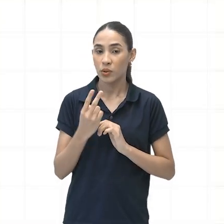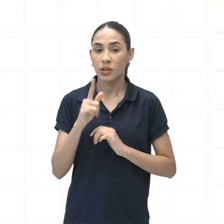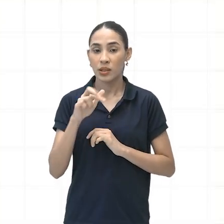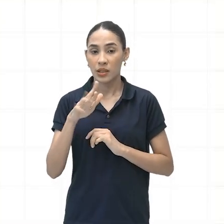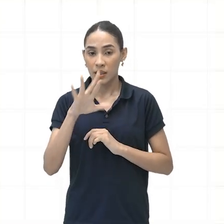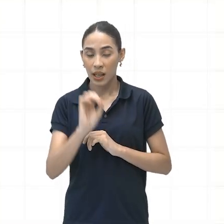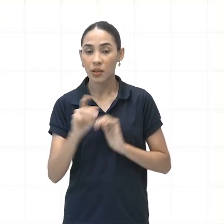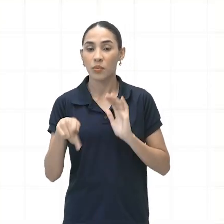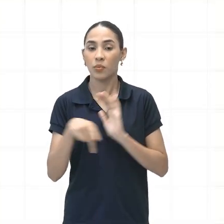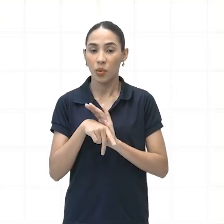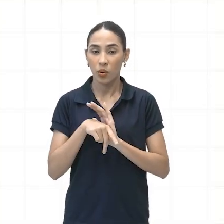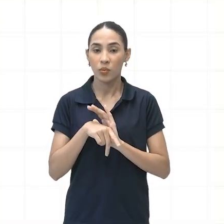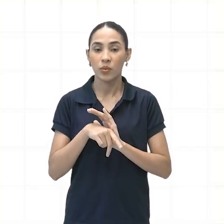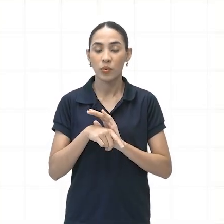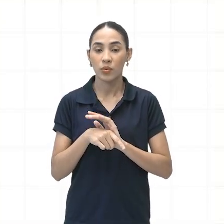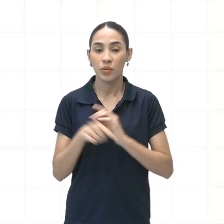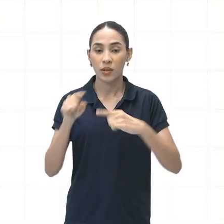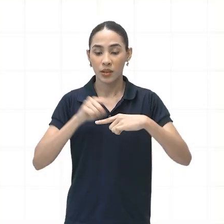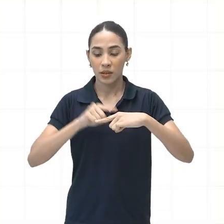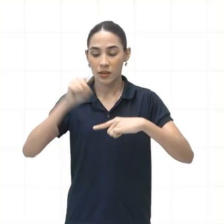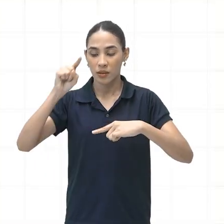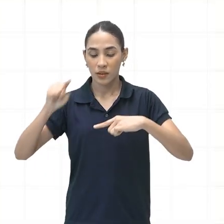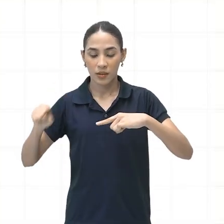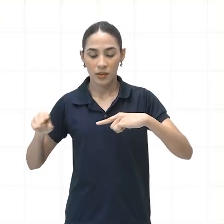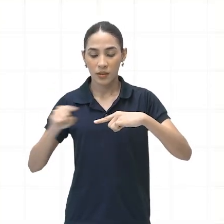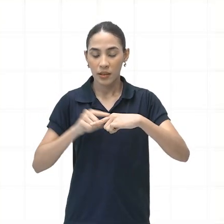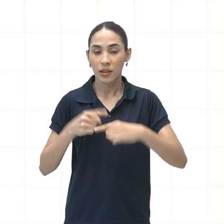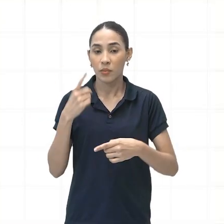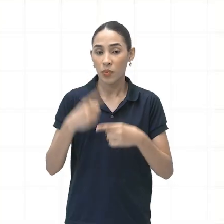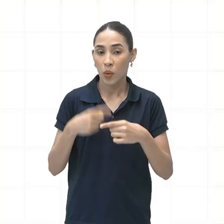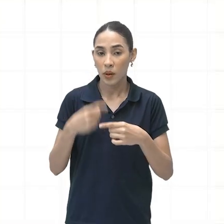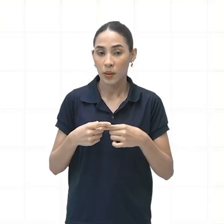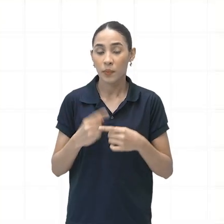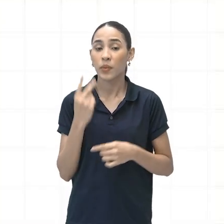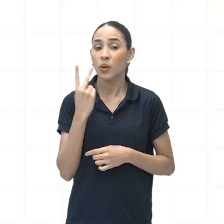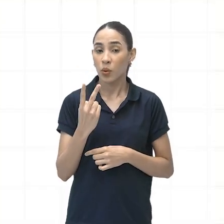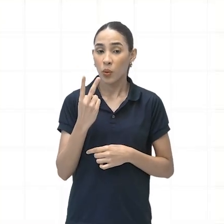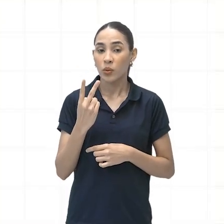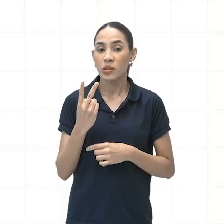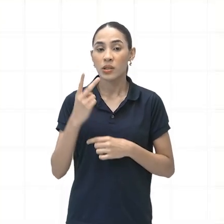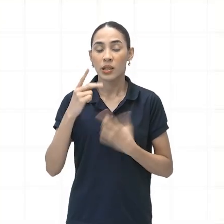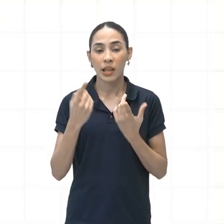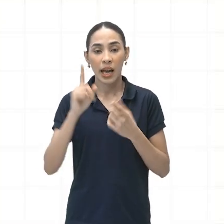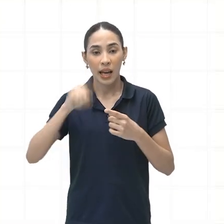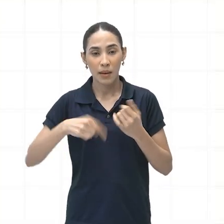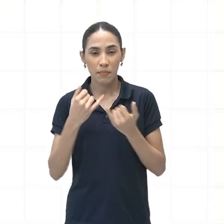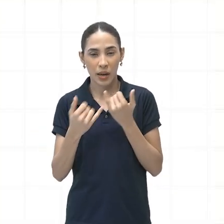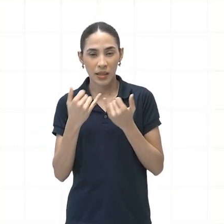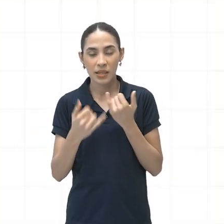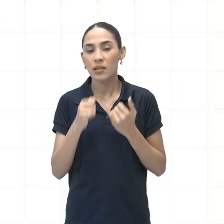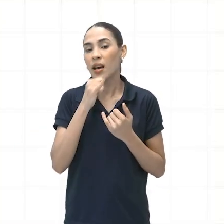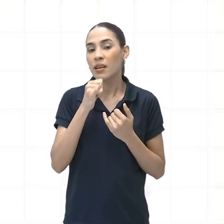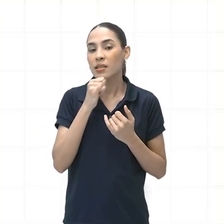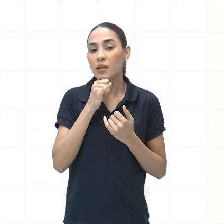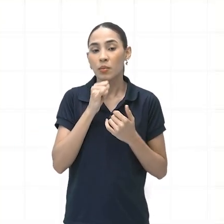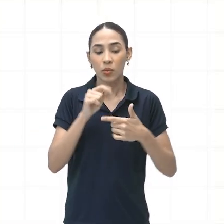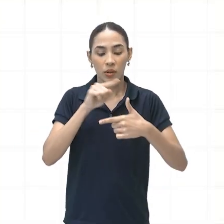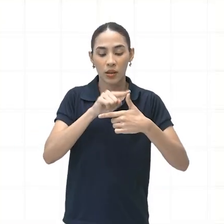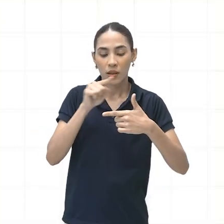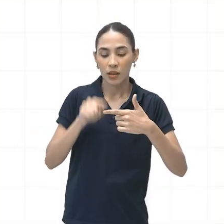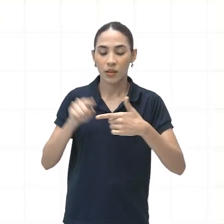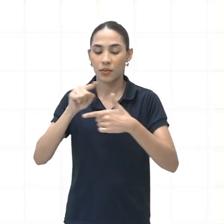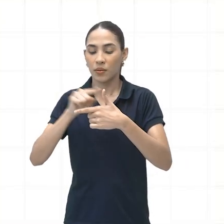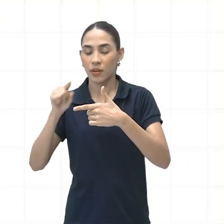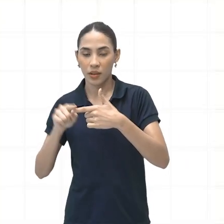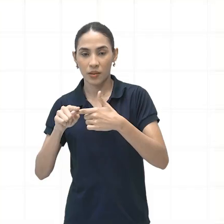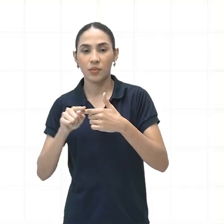lados desses dois triângulos, porque quando dois triângulos são semelhantes, pelo caso ângulo-ângulo, né,